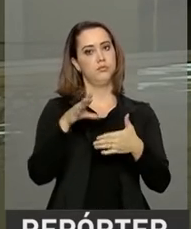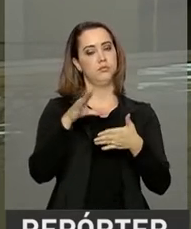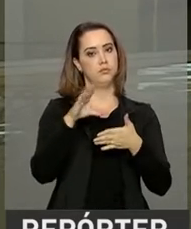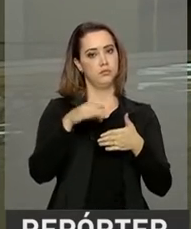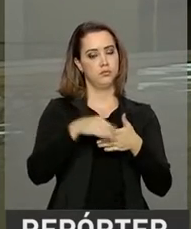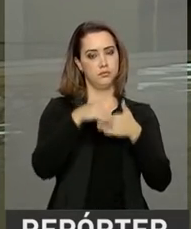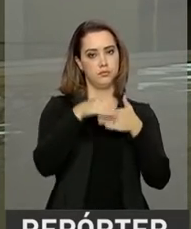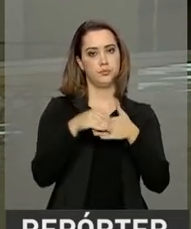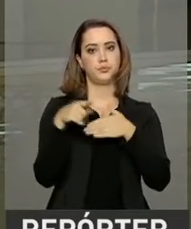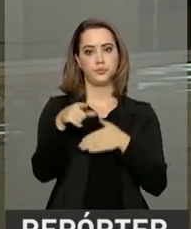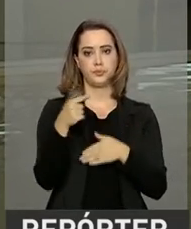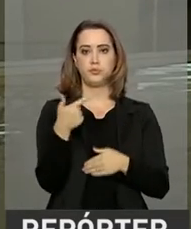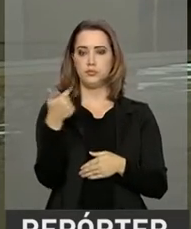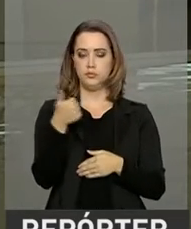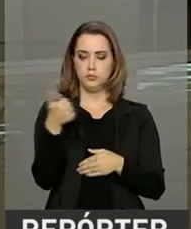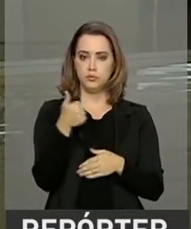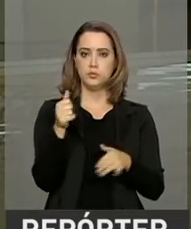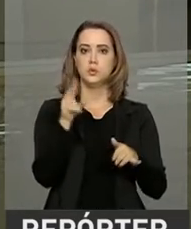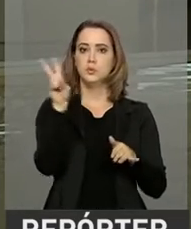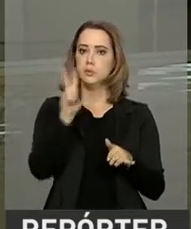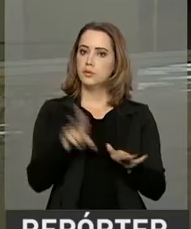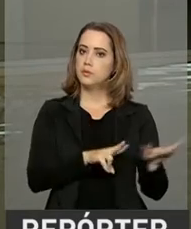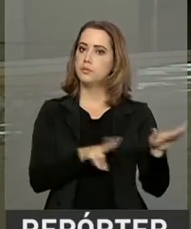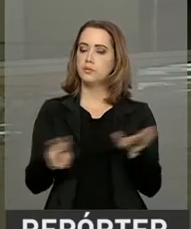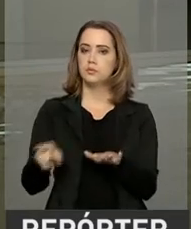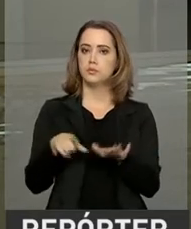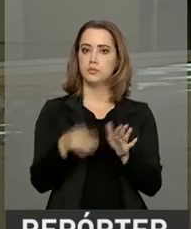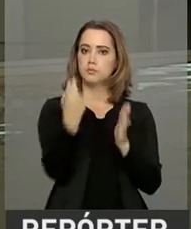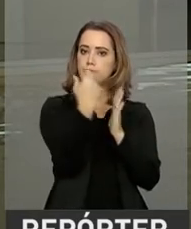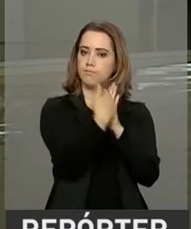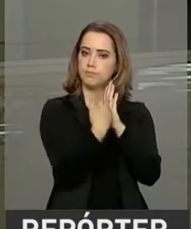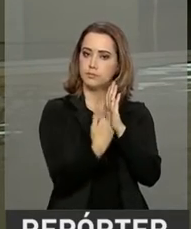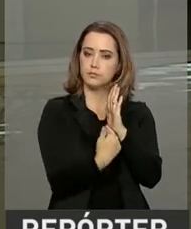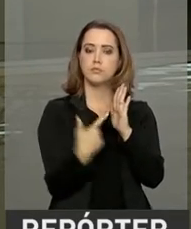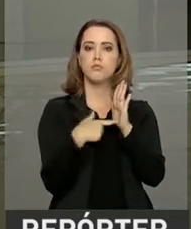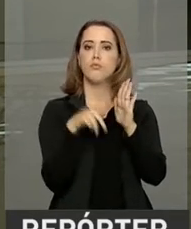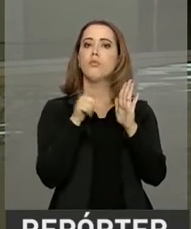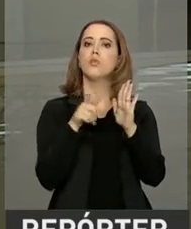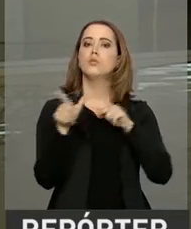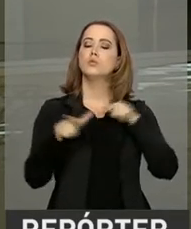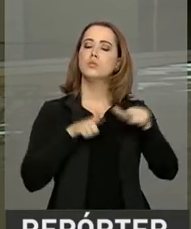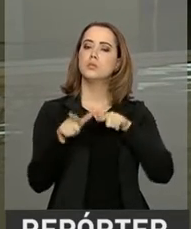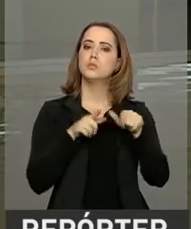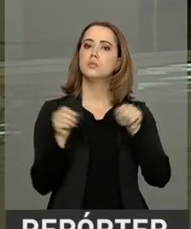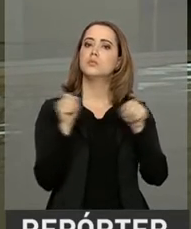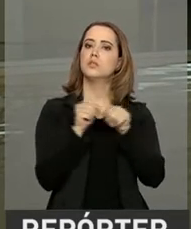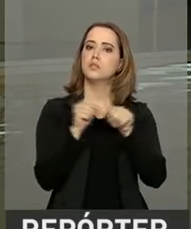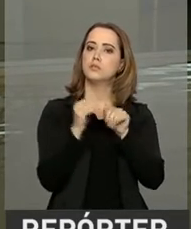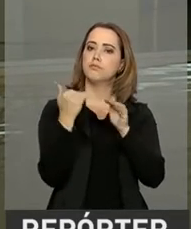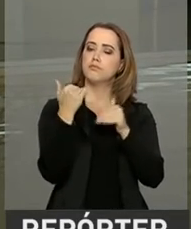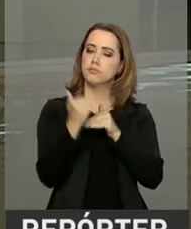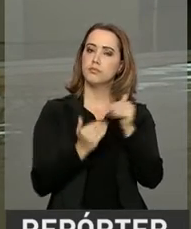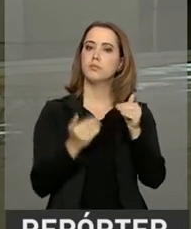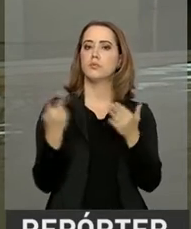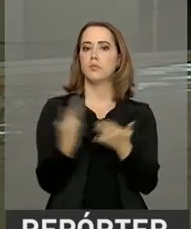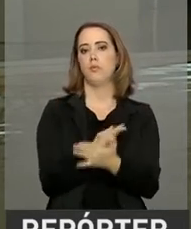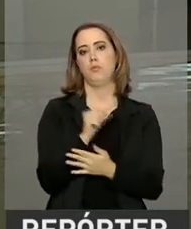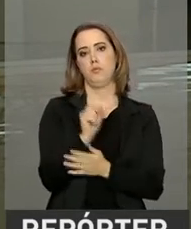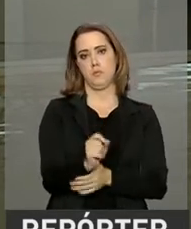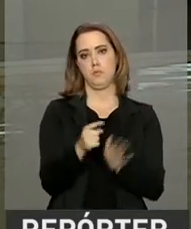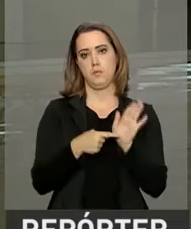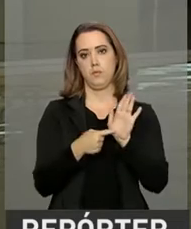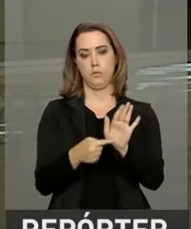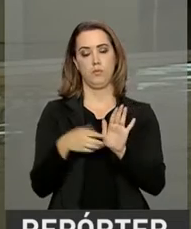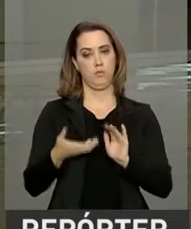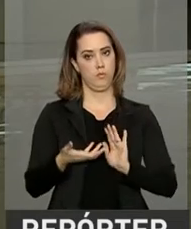vez por semana o governo vai enviar um relatório para o congresso nacional com as ações que estão sendo colocadas em prática o líder do